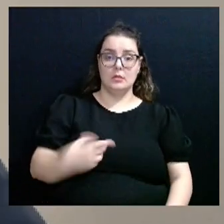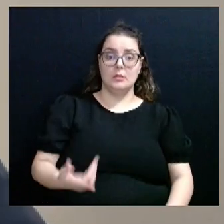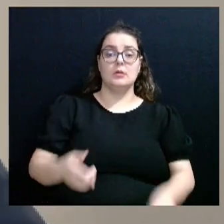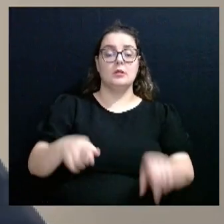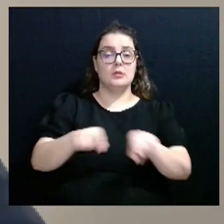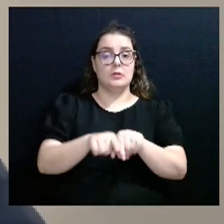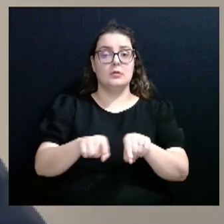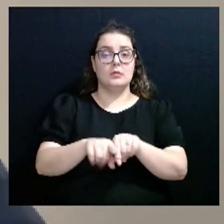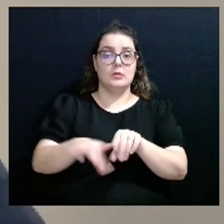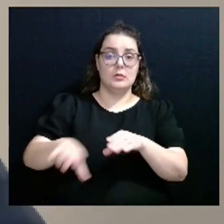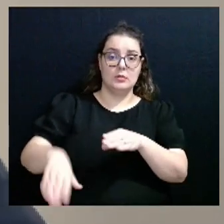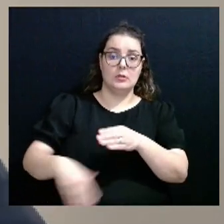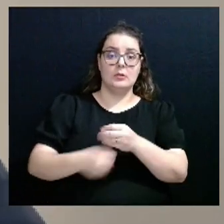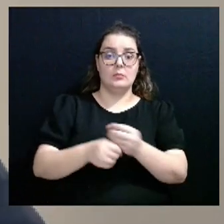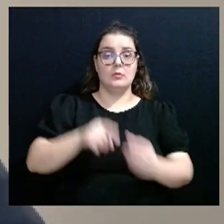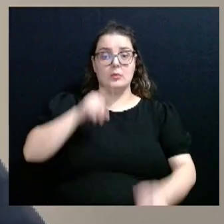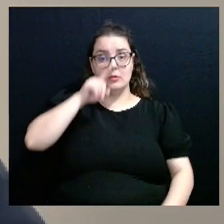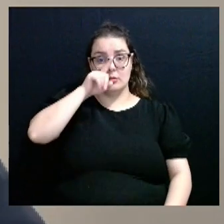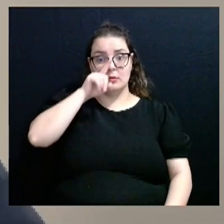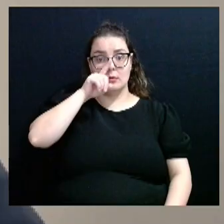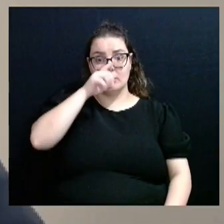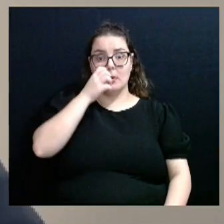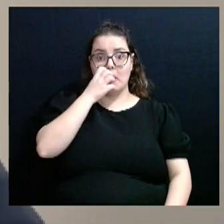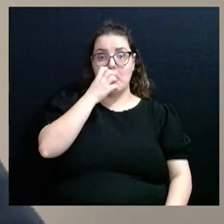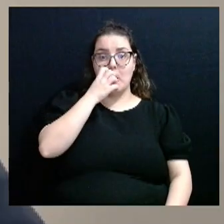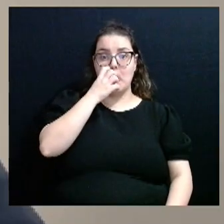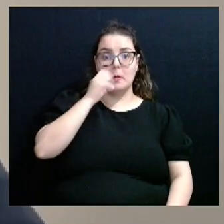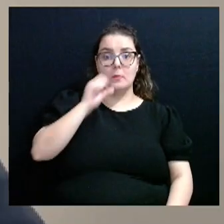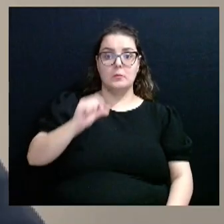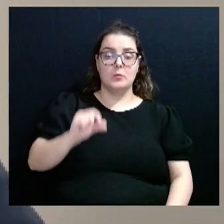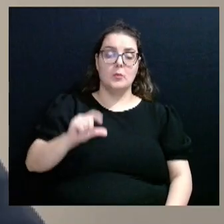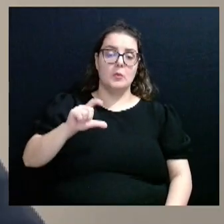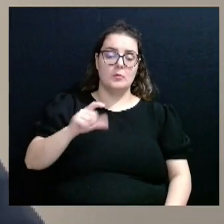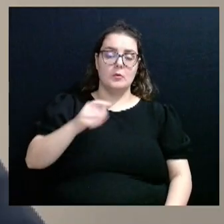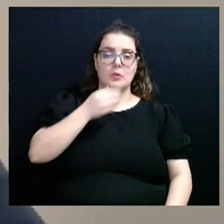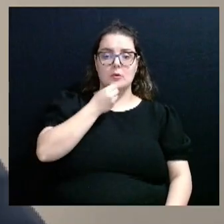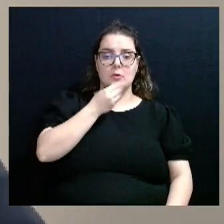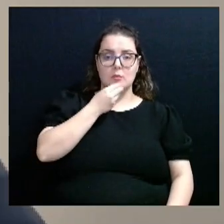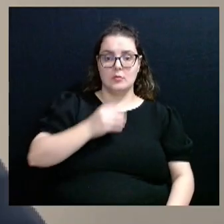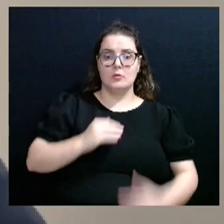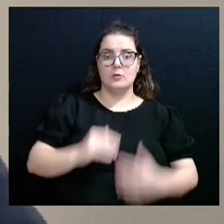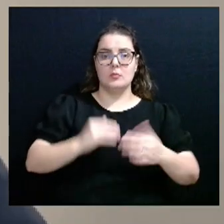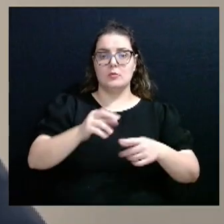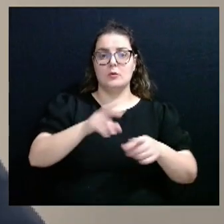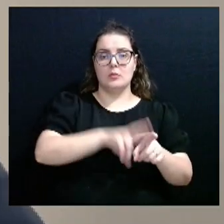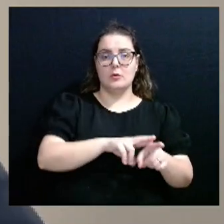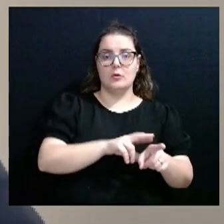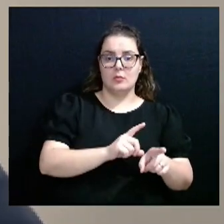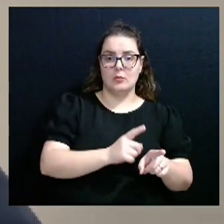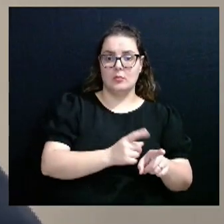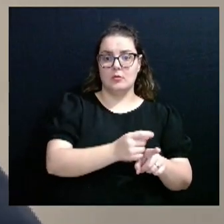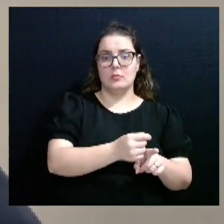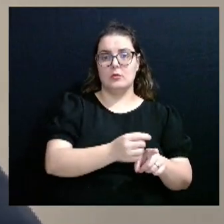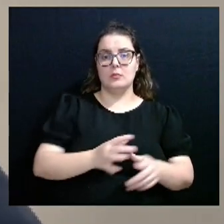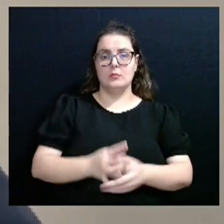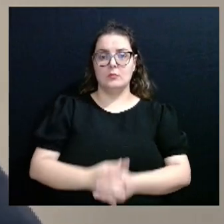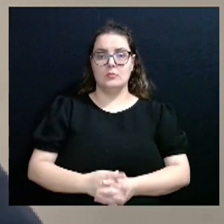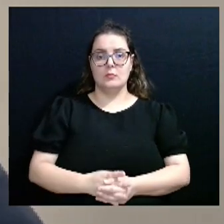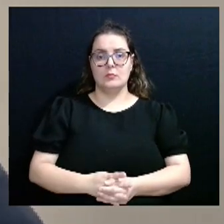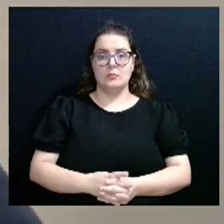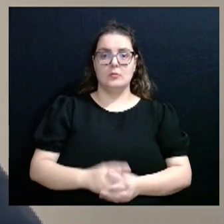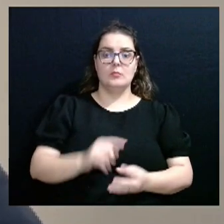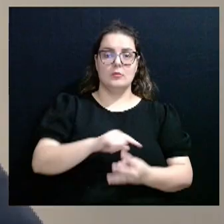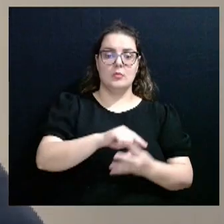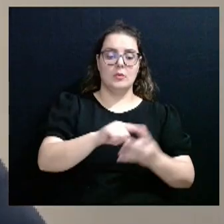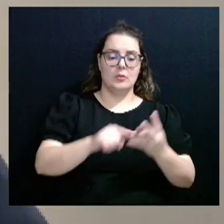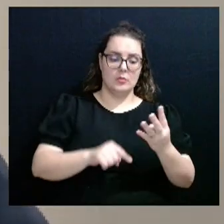um risco um pouco aumentado do homem vir a desenvolver o câncer de próstata. Então, esses 4 fatores de risco são